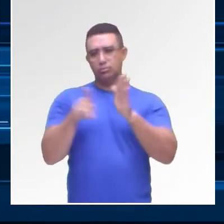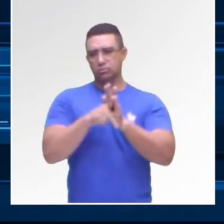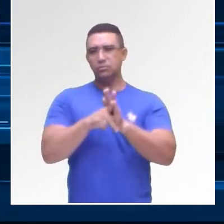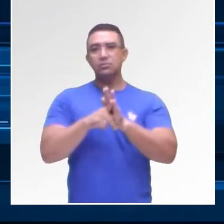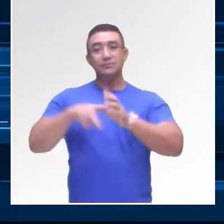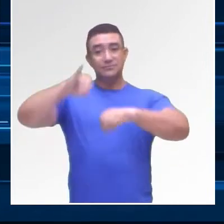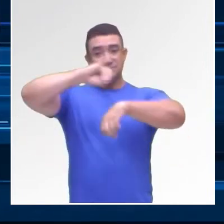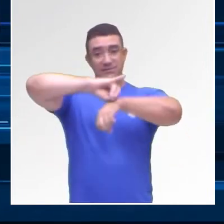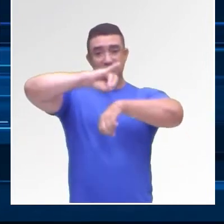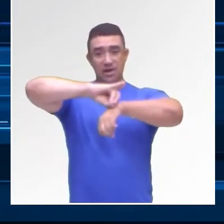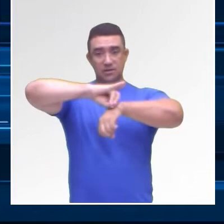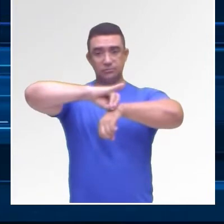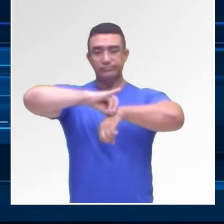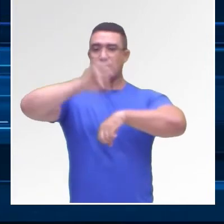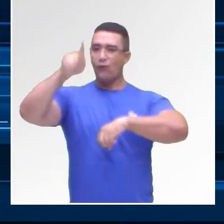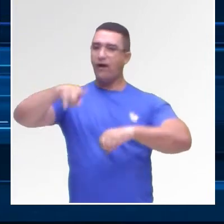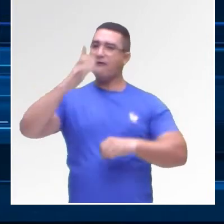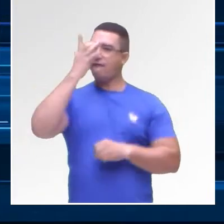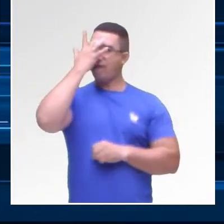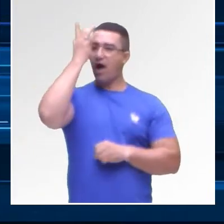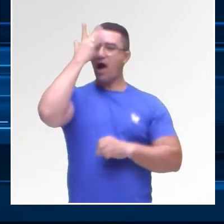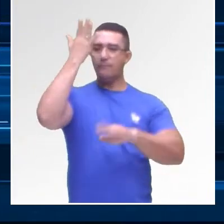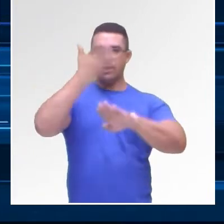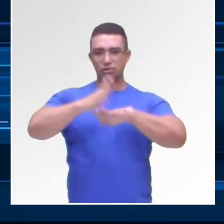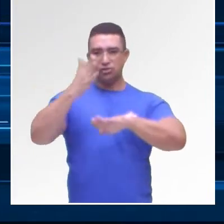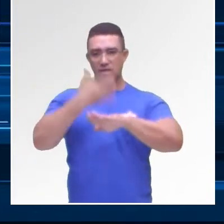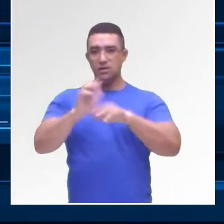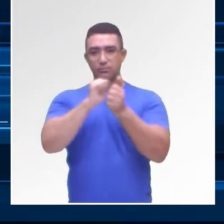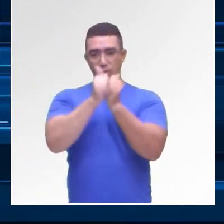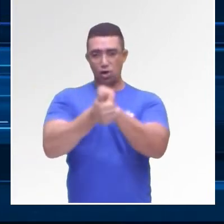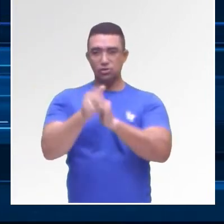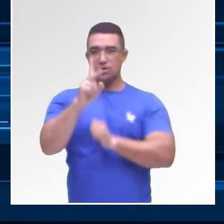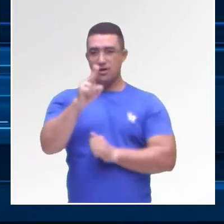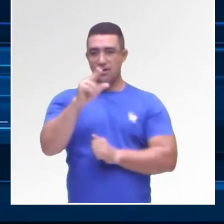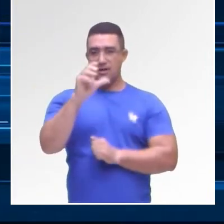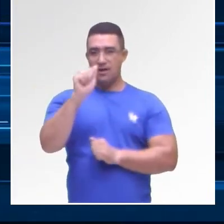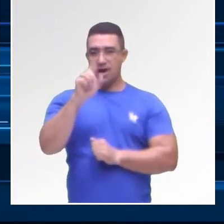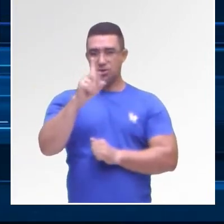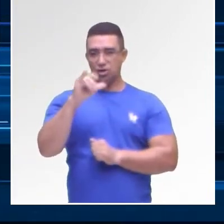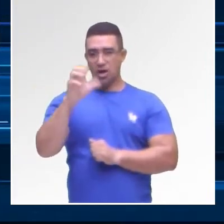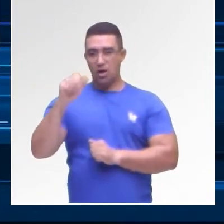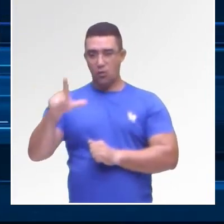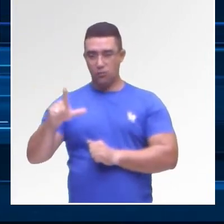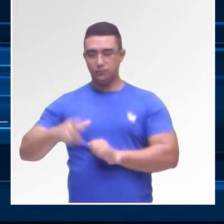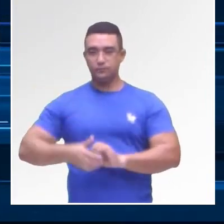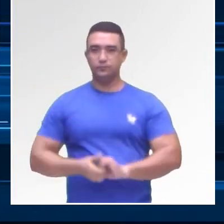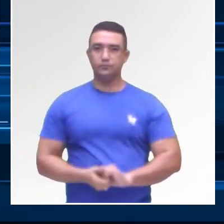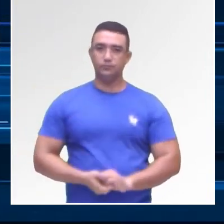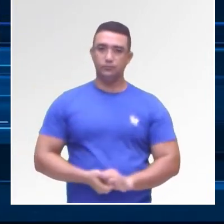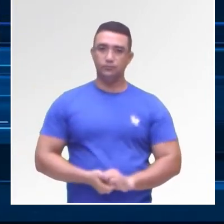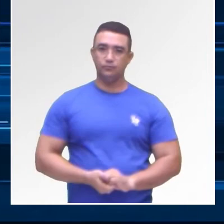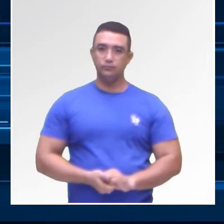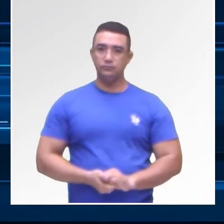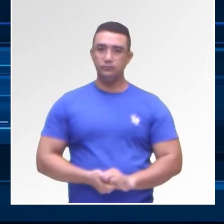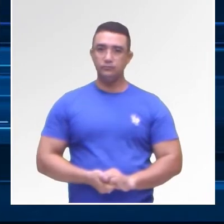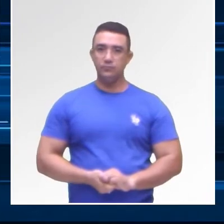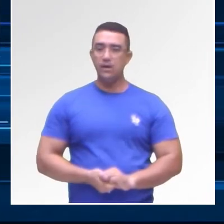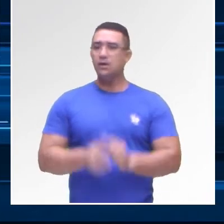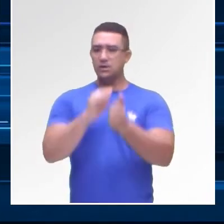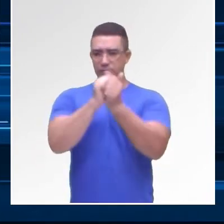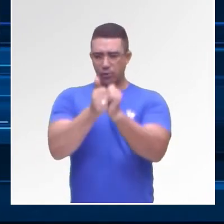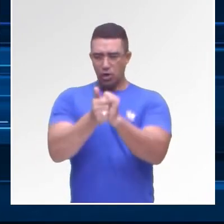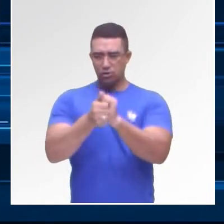por isso vai facilitar a prática desses esportes. E aí, nos esportes de